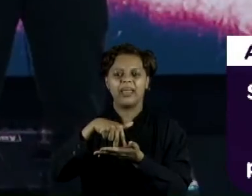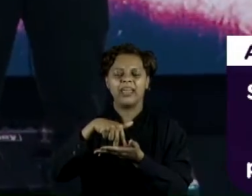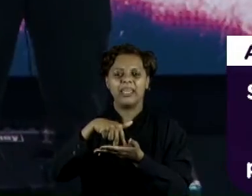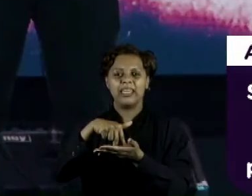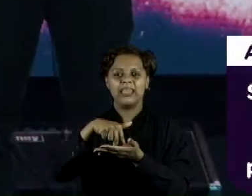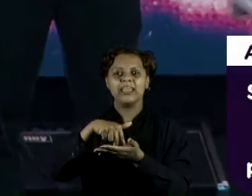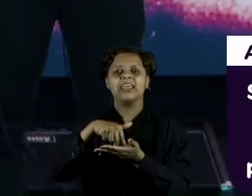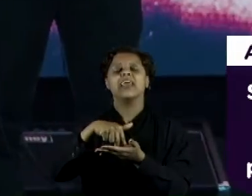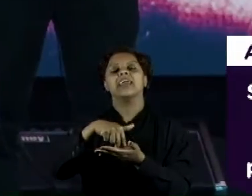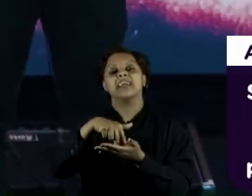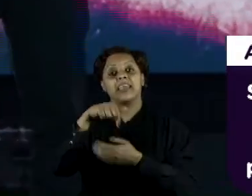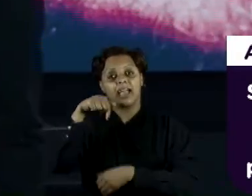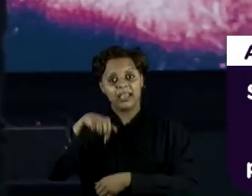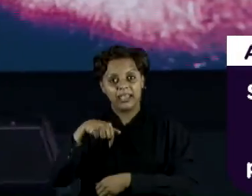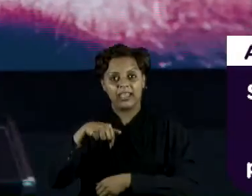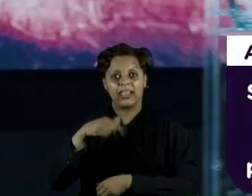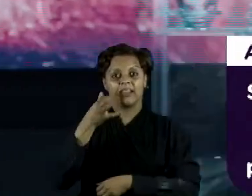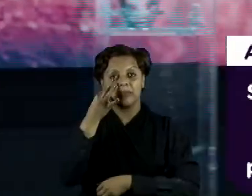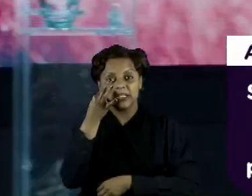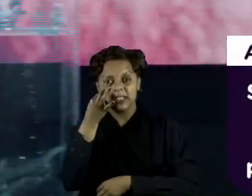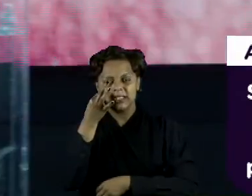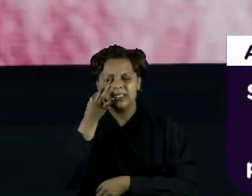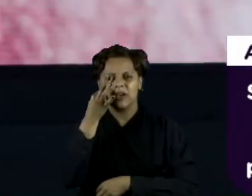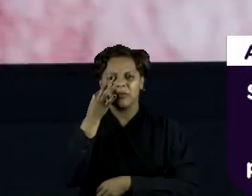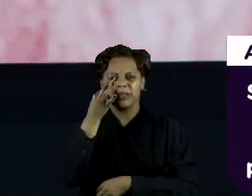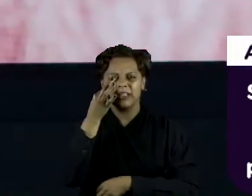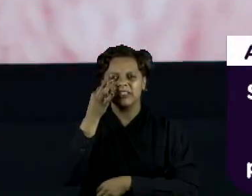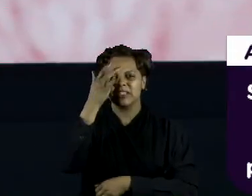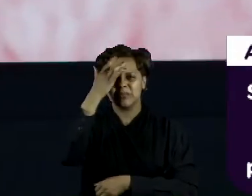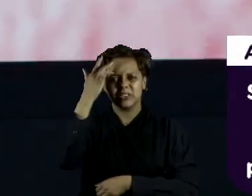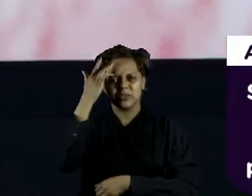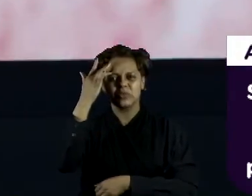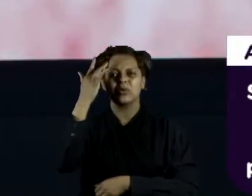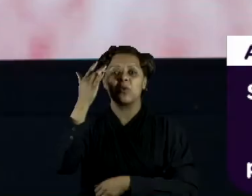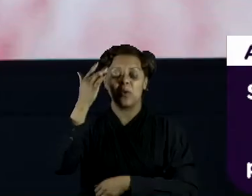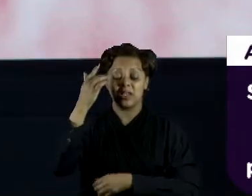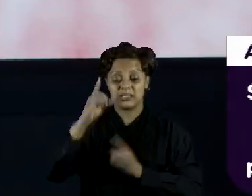você para te dar